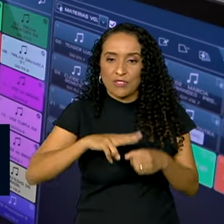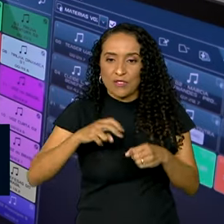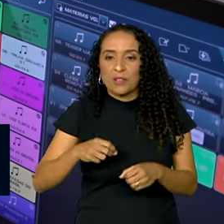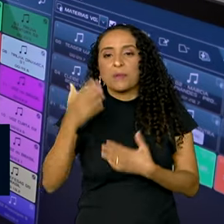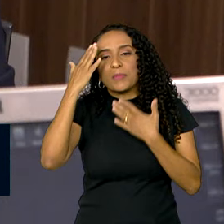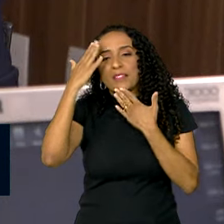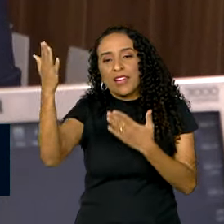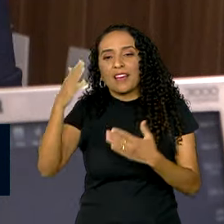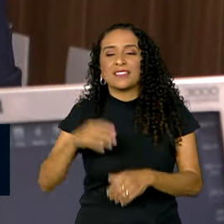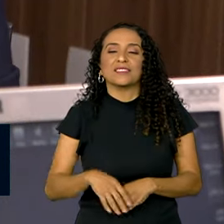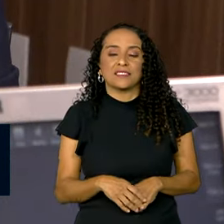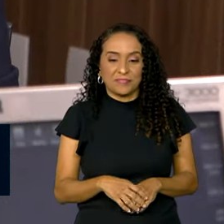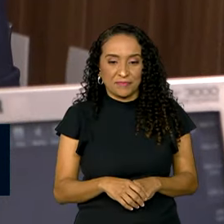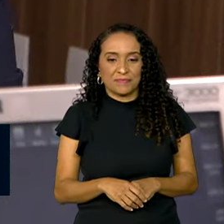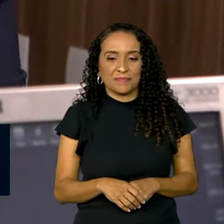secretário obrigado a vocês um abraço e como